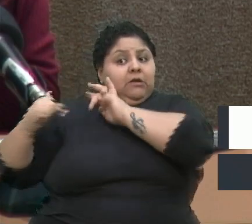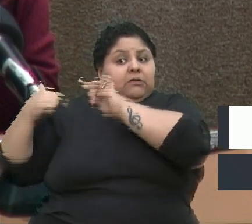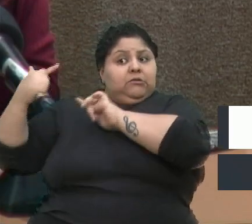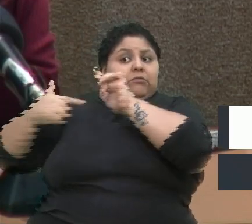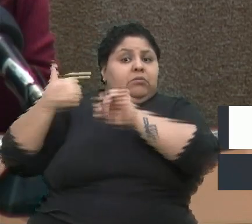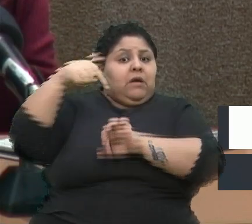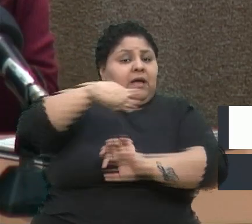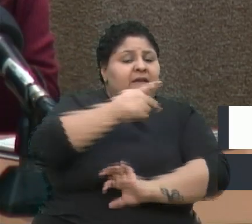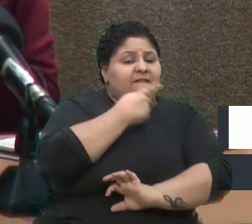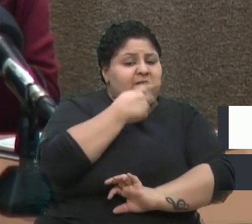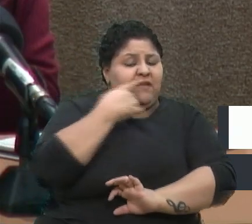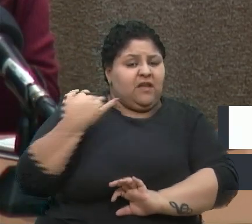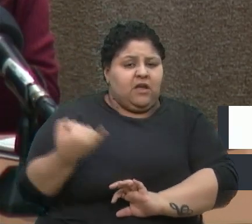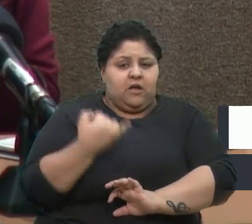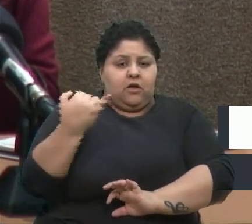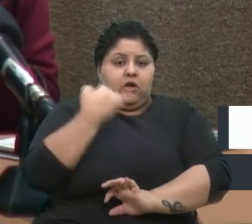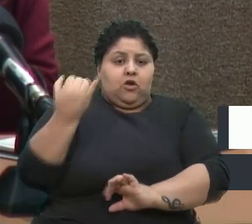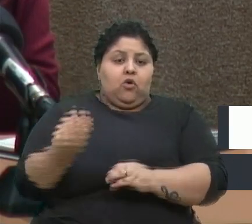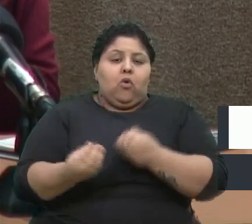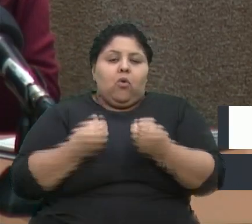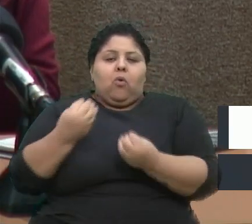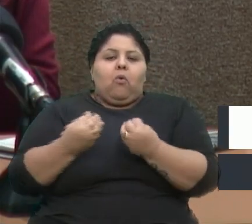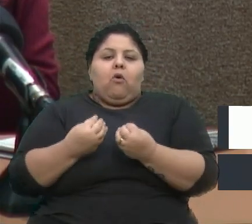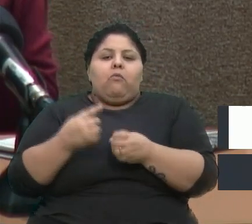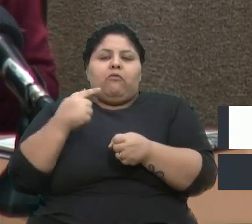entender o quanto Caxias do Sul retrocedeu.